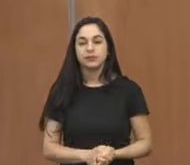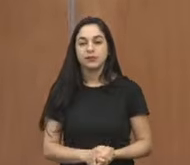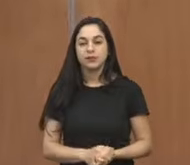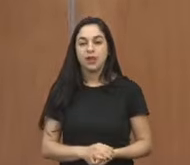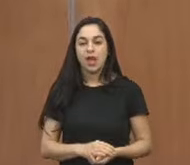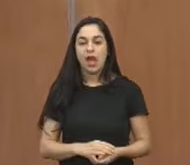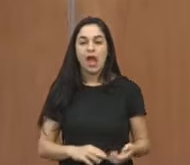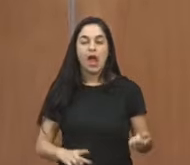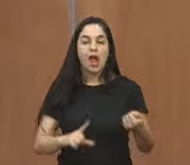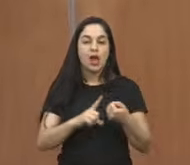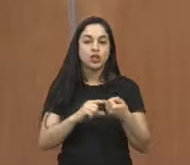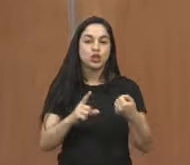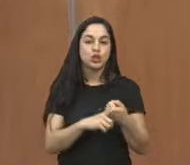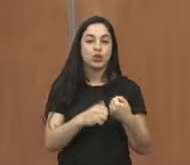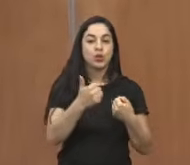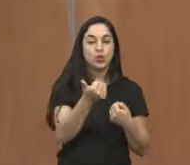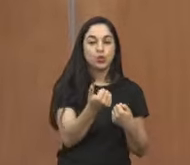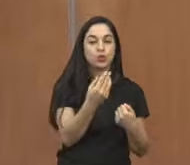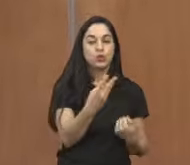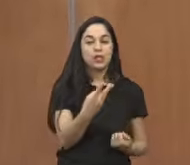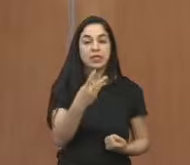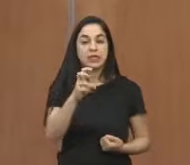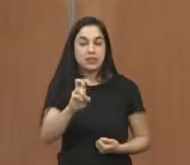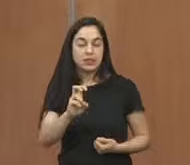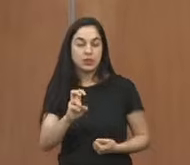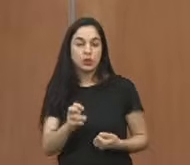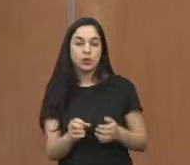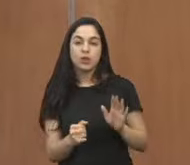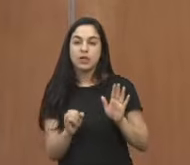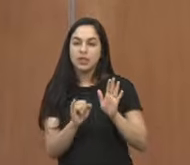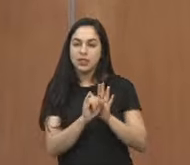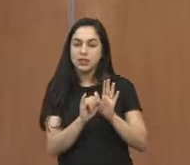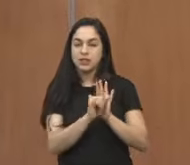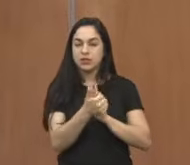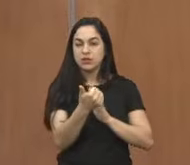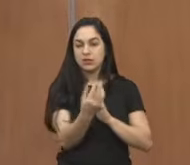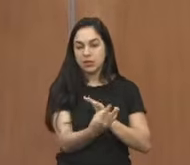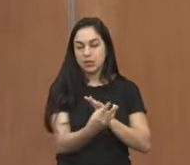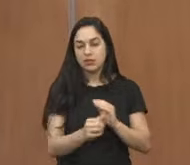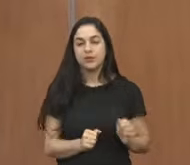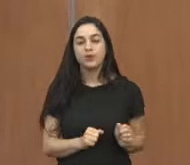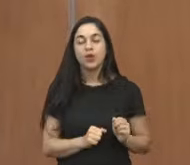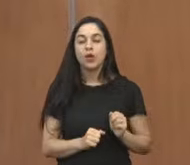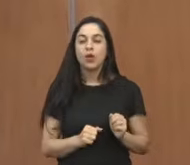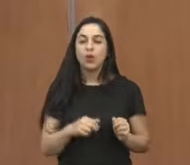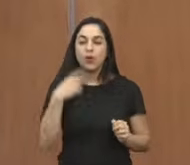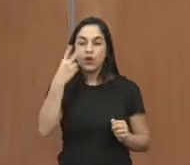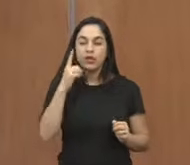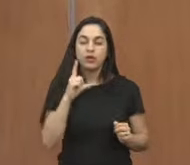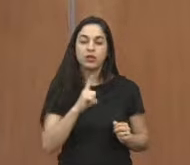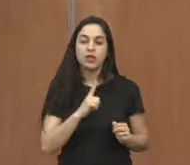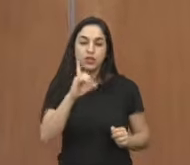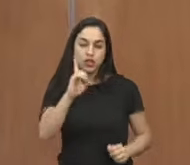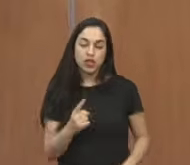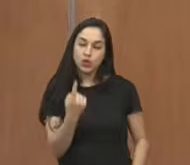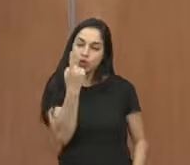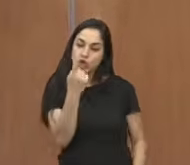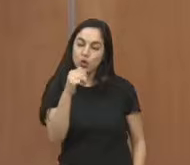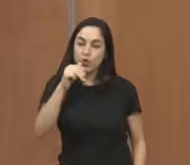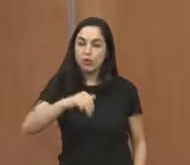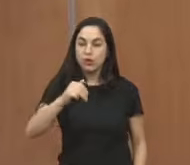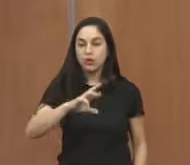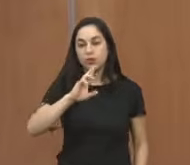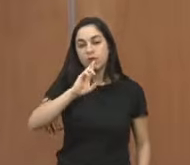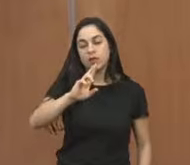Artigo 135, inciso 13. O vereador terá direito a 1 minuto para a resposta.